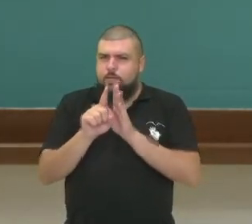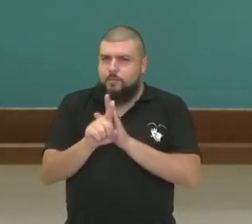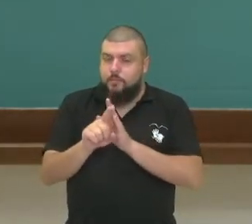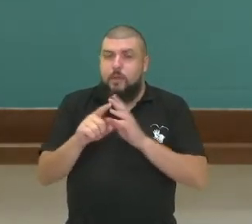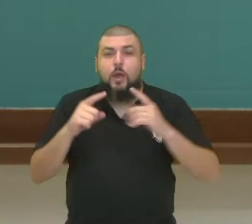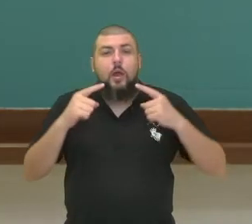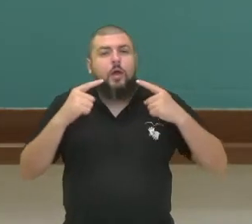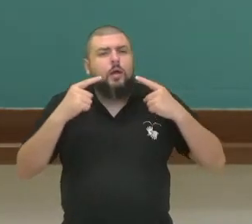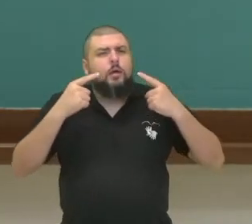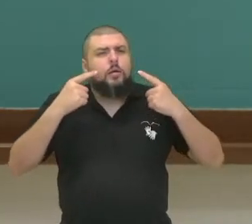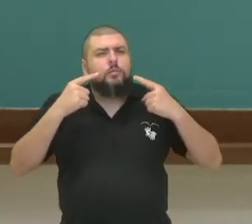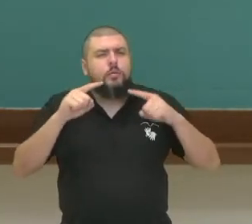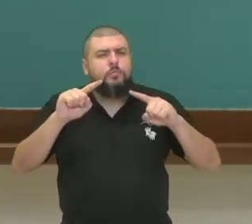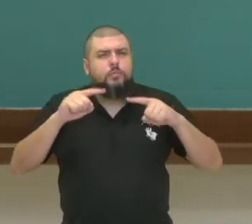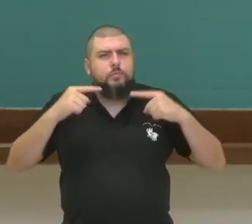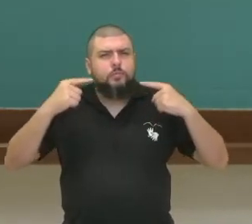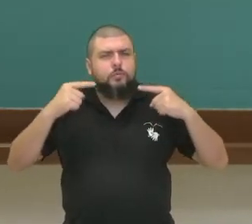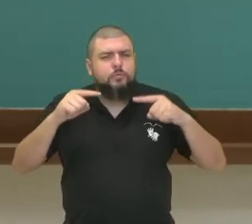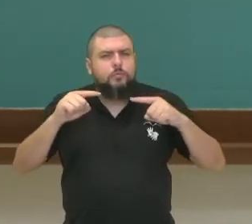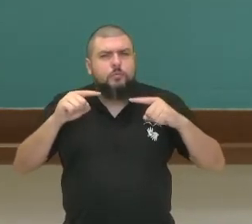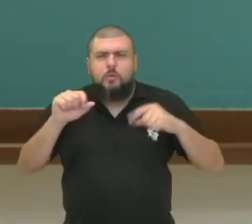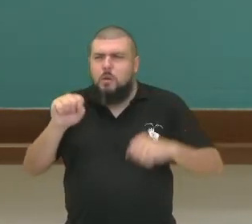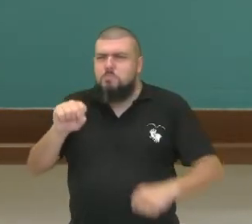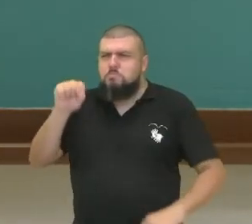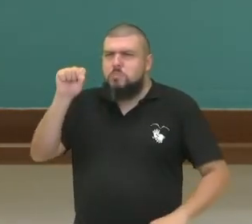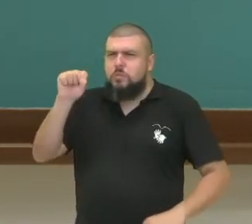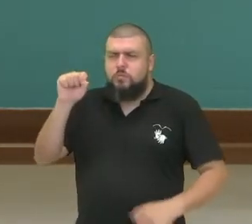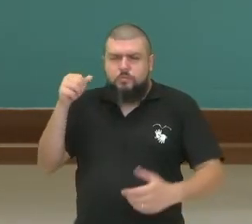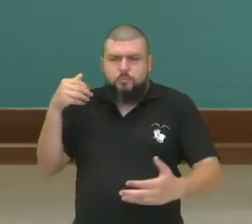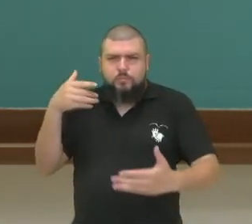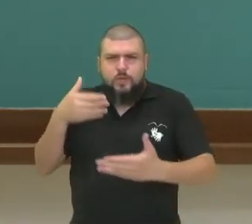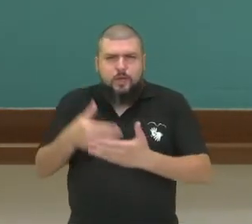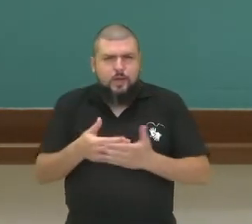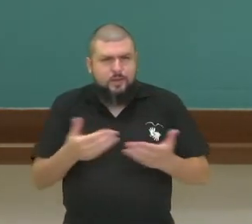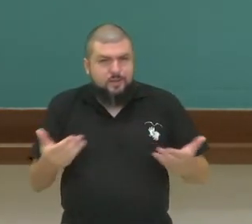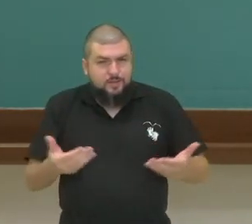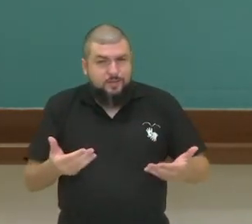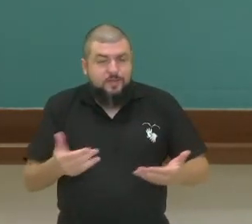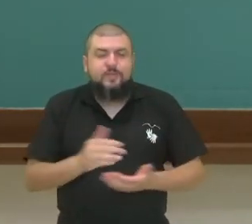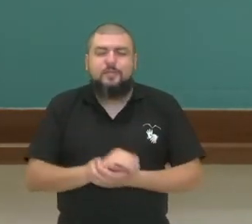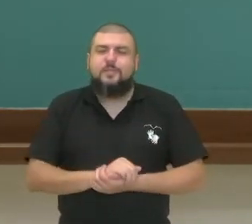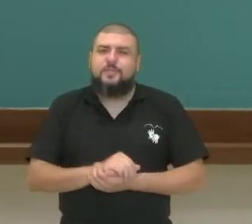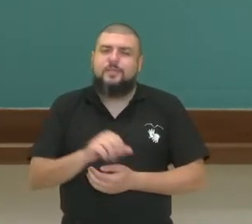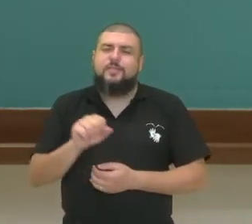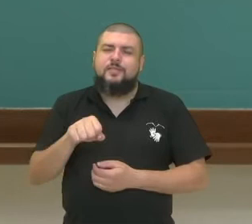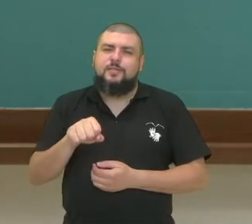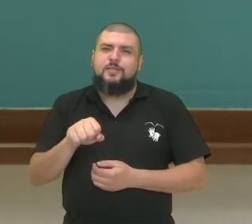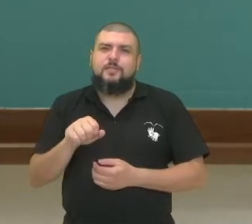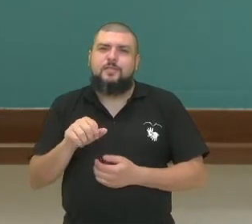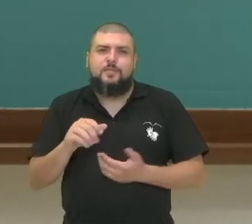social política. Isso ainda acontece? Obviamente que sim. Há muitos músicos e muitos membros da classe